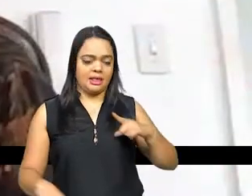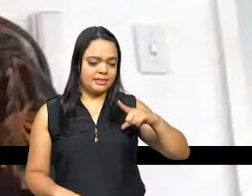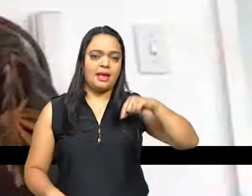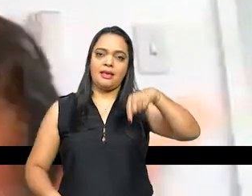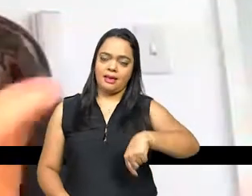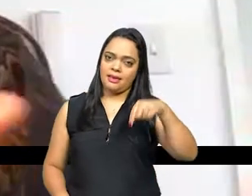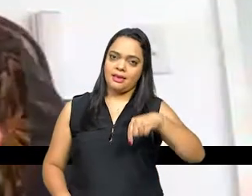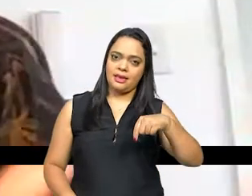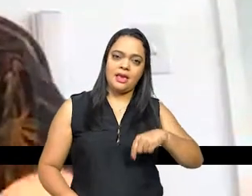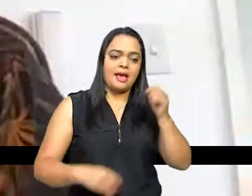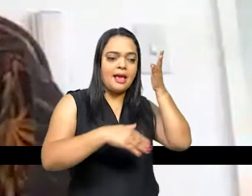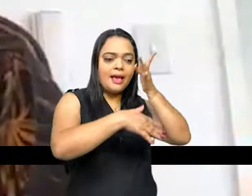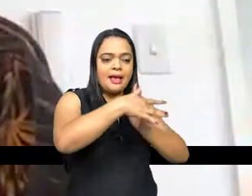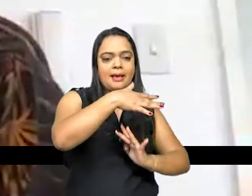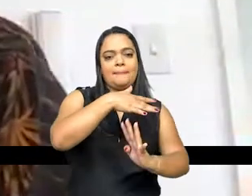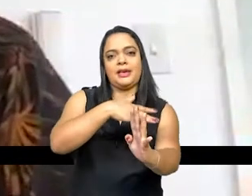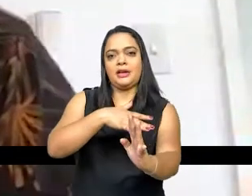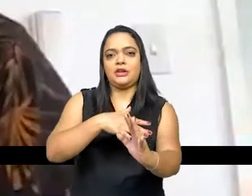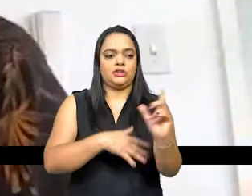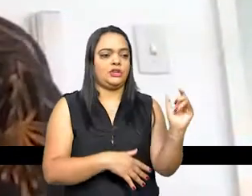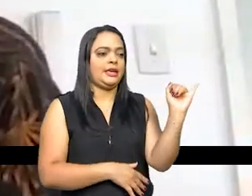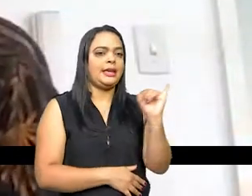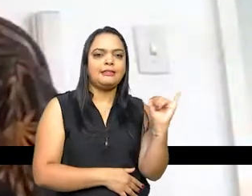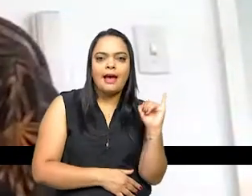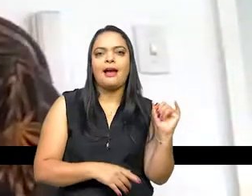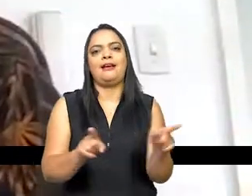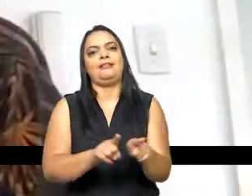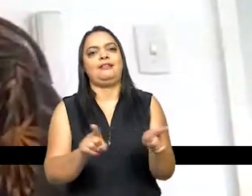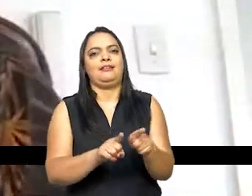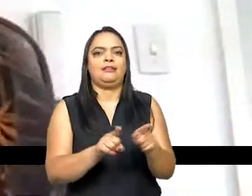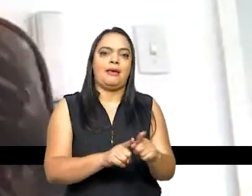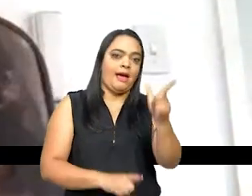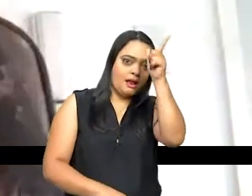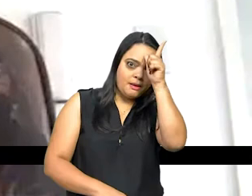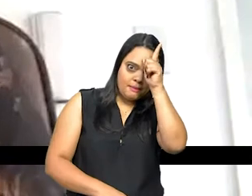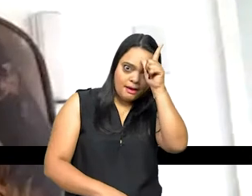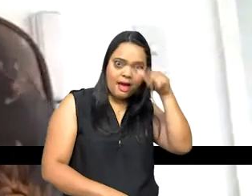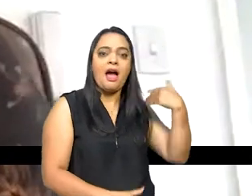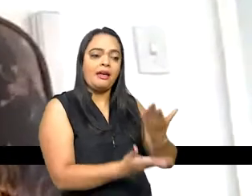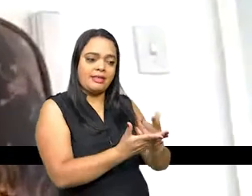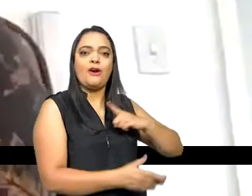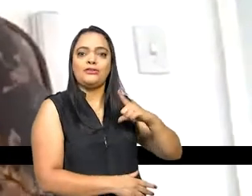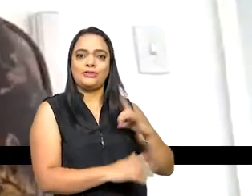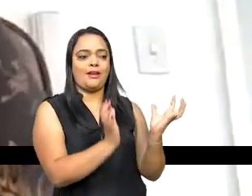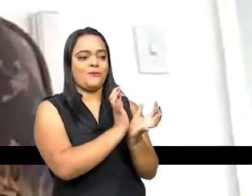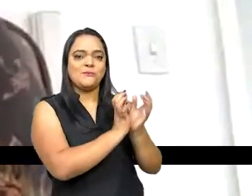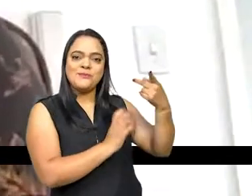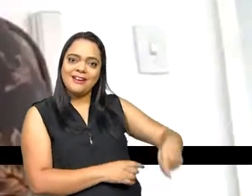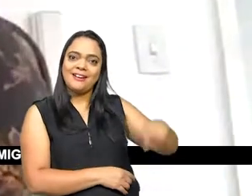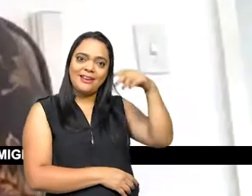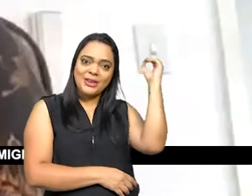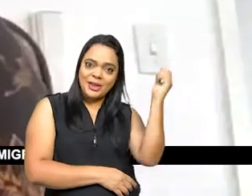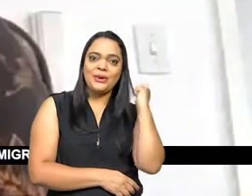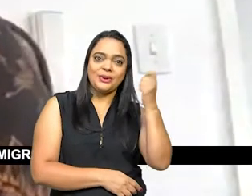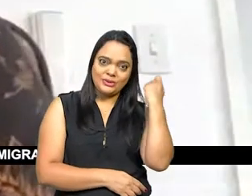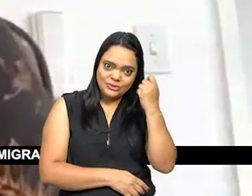de imigrantes, descendentes de italianos, descendentes de alemães, até hoje, aqui no Rio Grande do Sul. Eles tiveram, foi difícil,